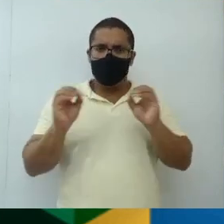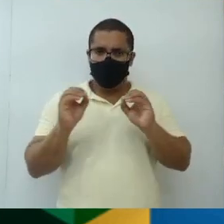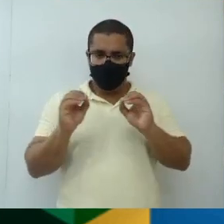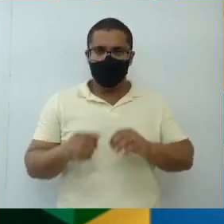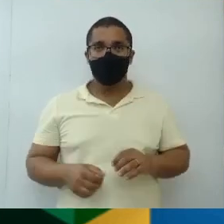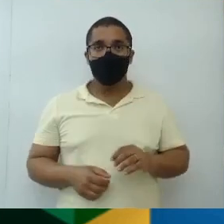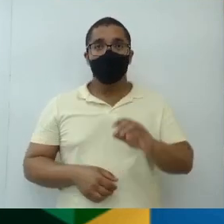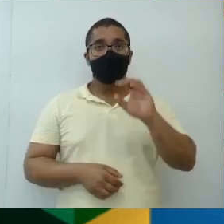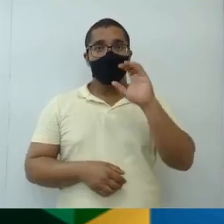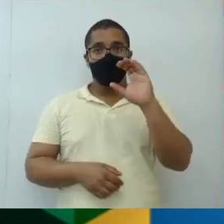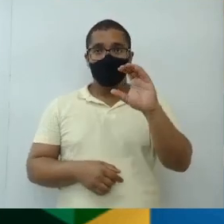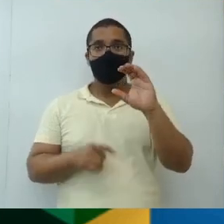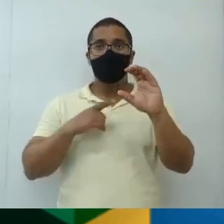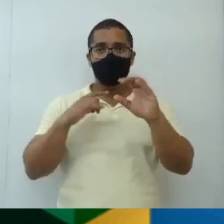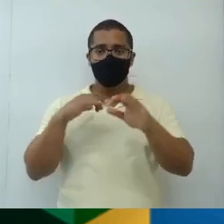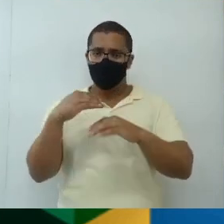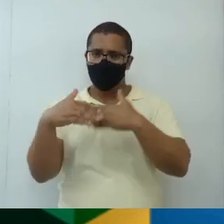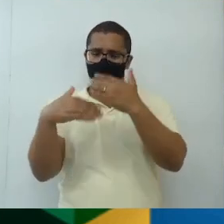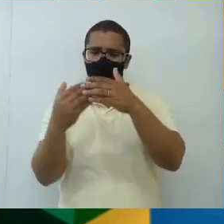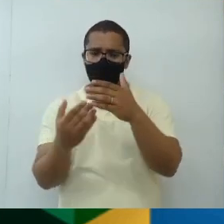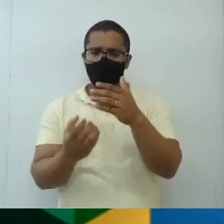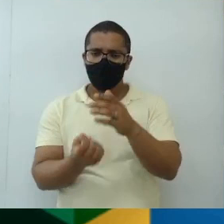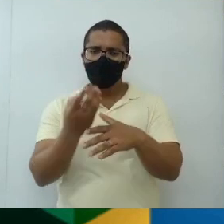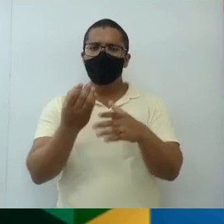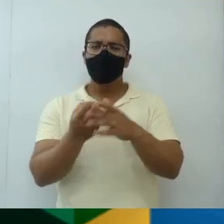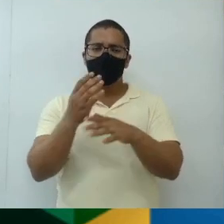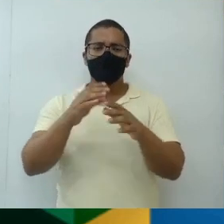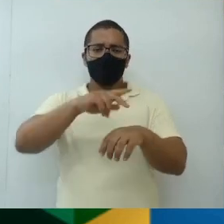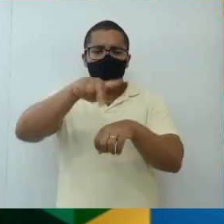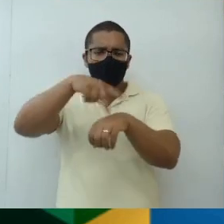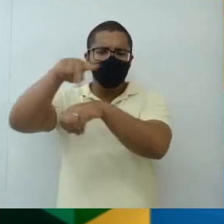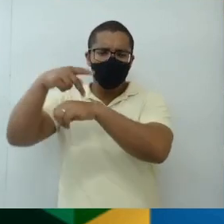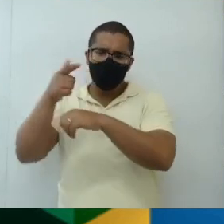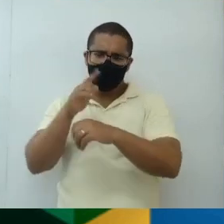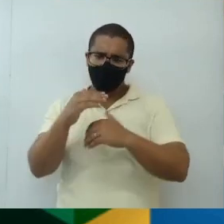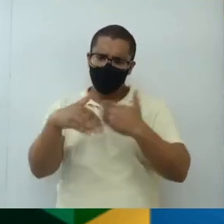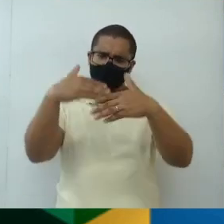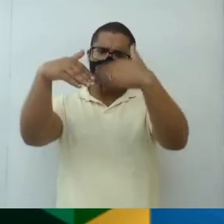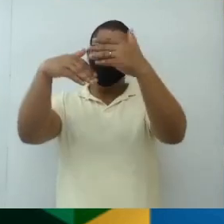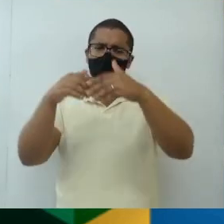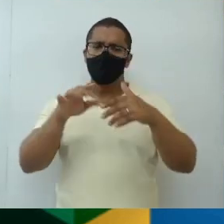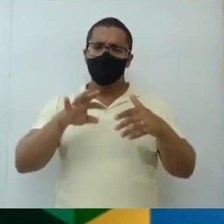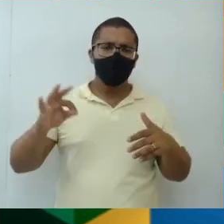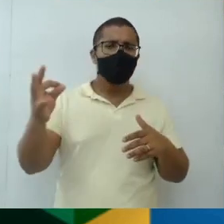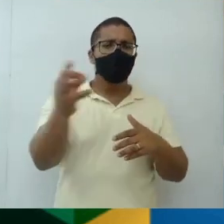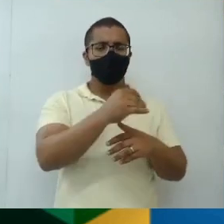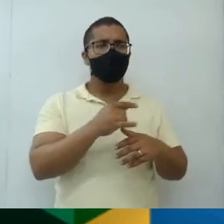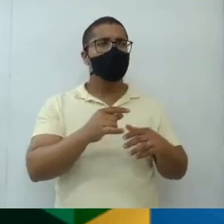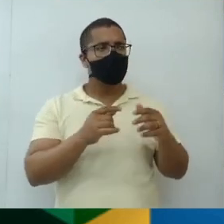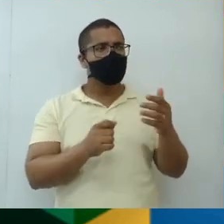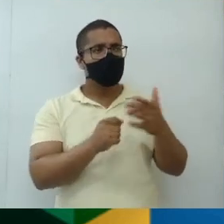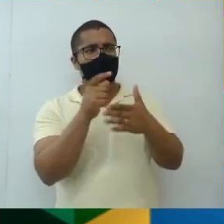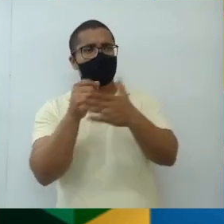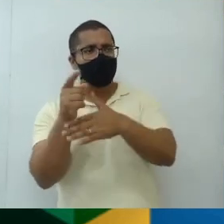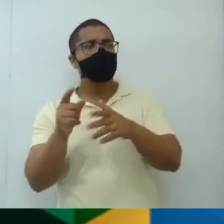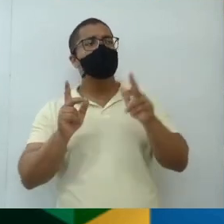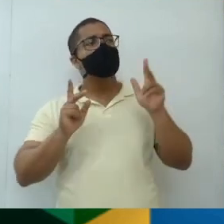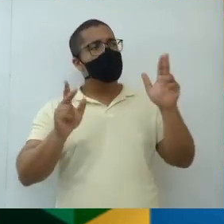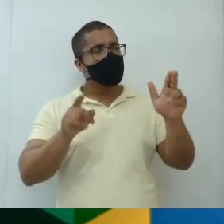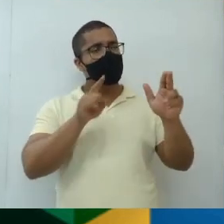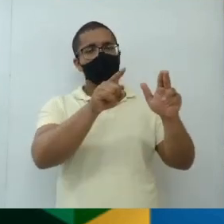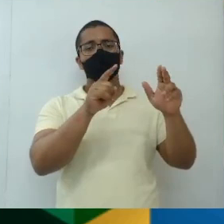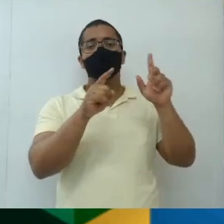economicamente todas as ações para que estas possam ter os mesmos padrão de consumo dos Estados Unidos